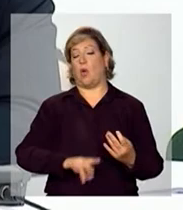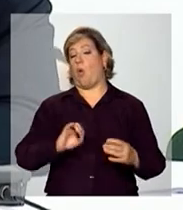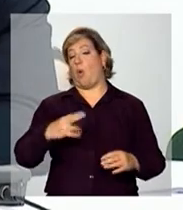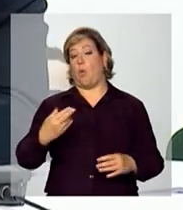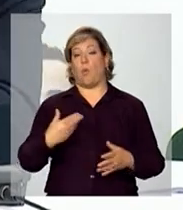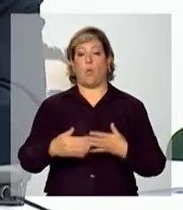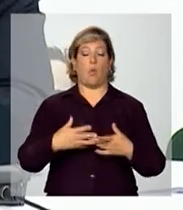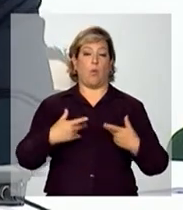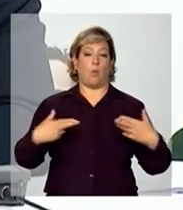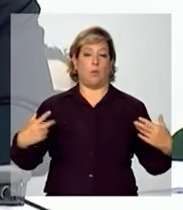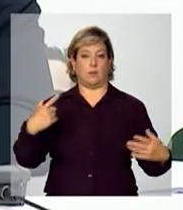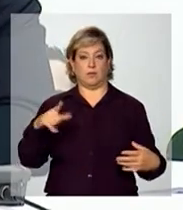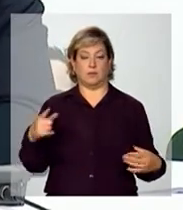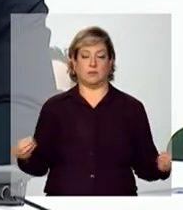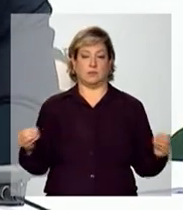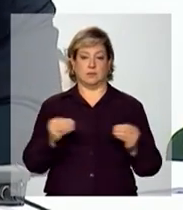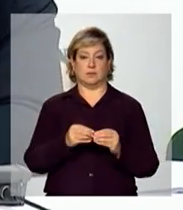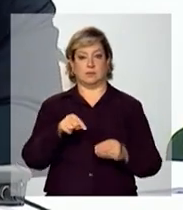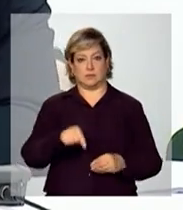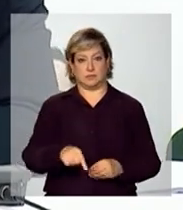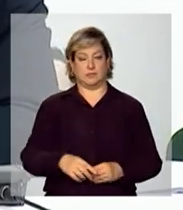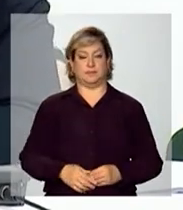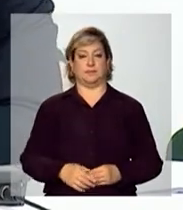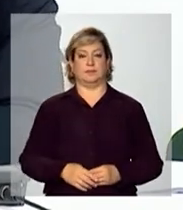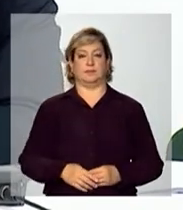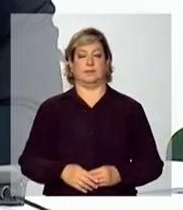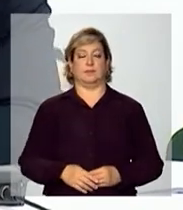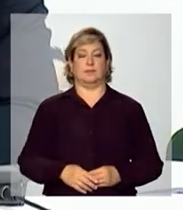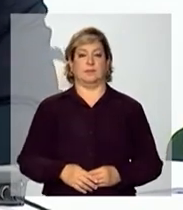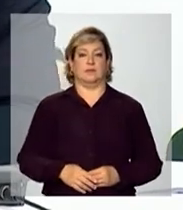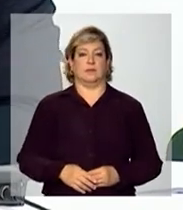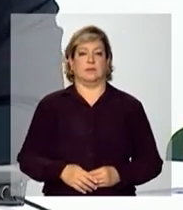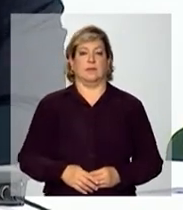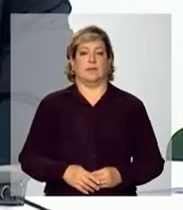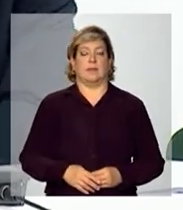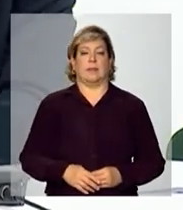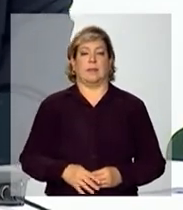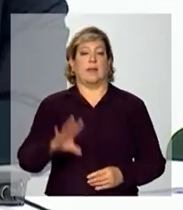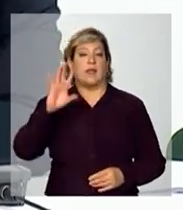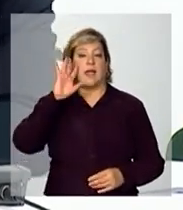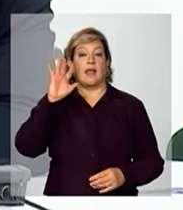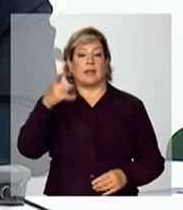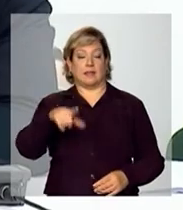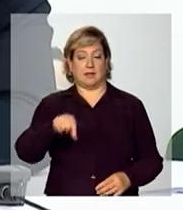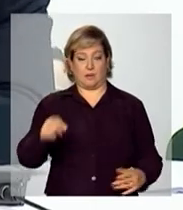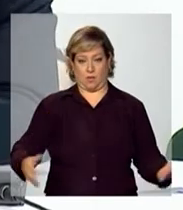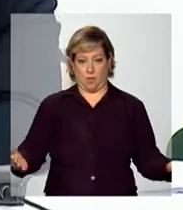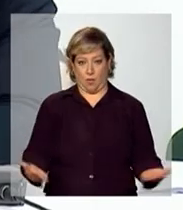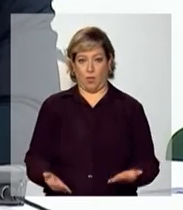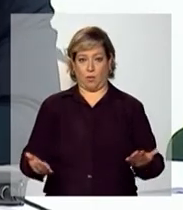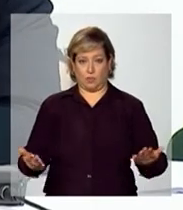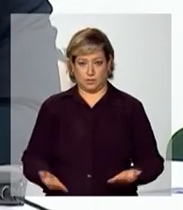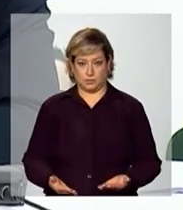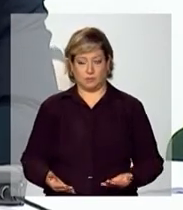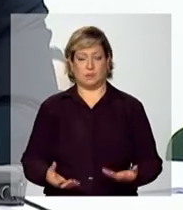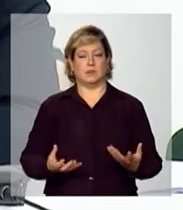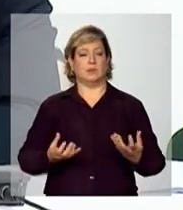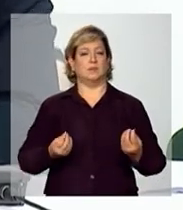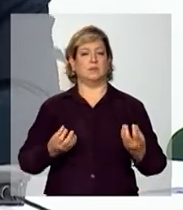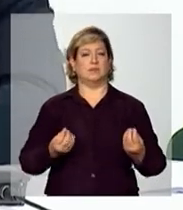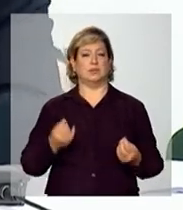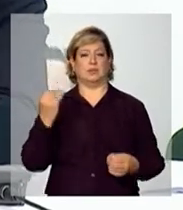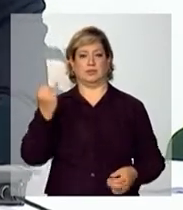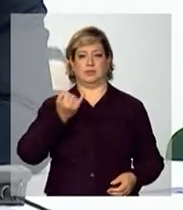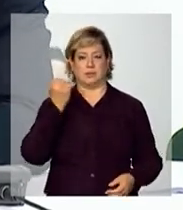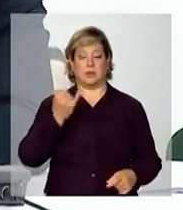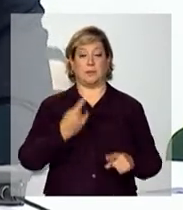que possam estar Associados a uma operação de crédito a decisão de hoje é muito relevante porque ela